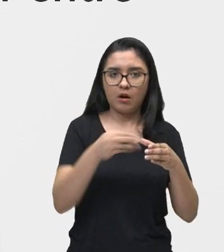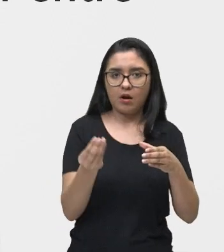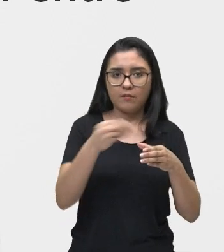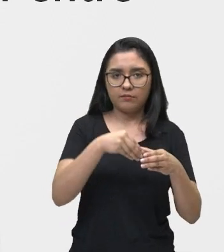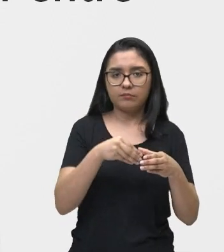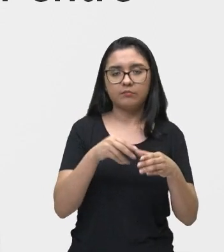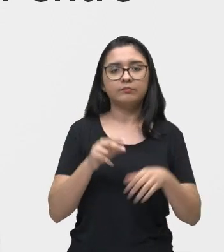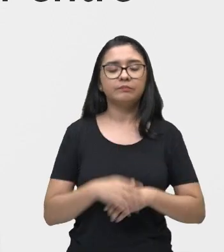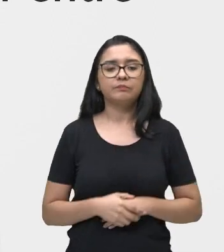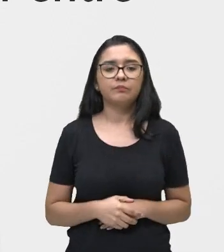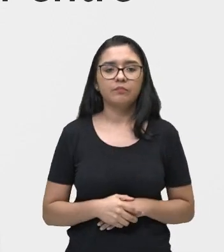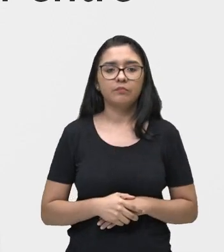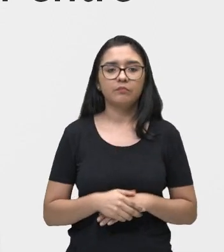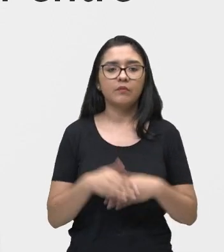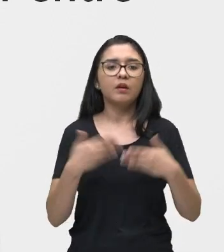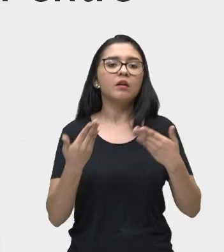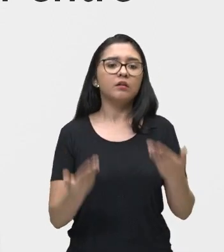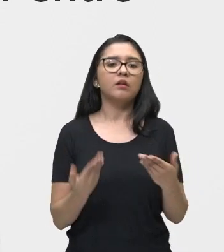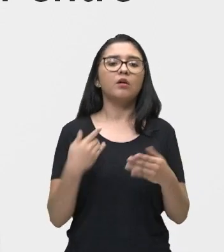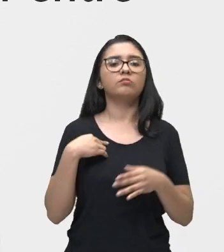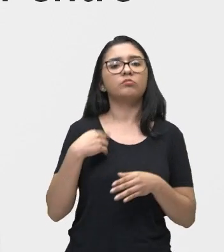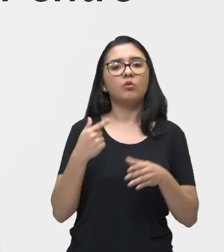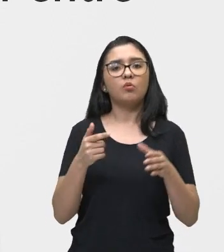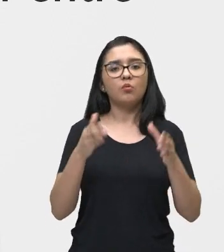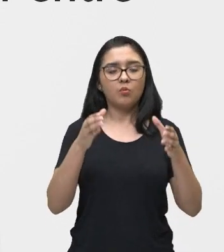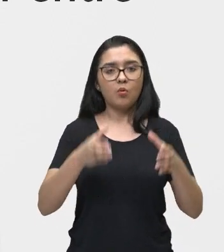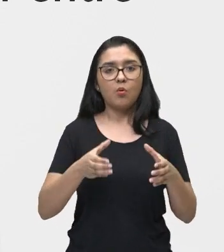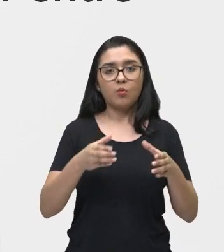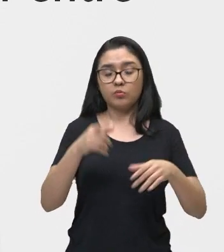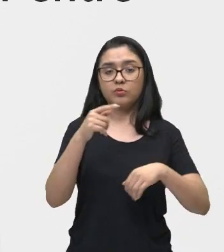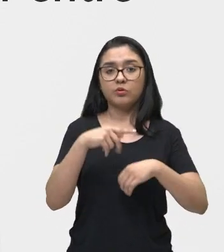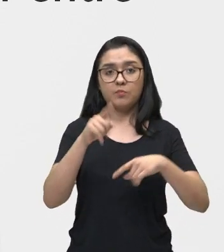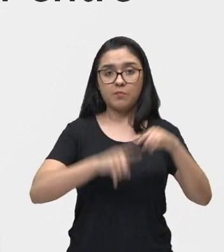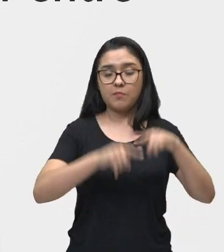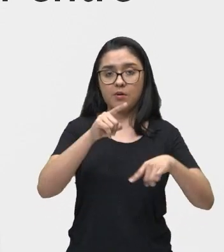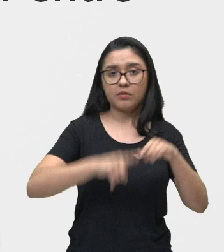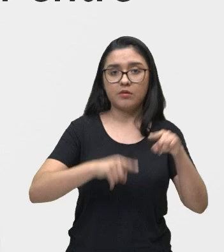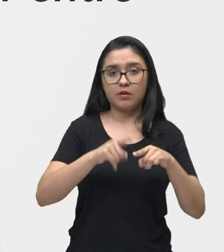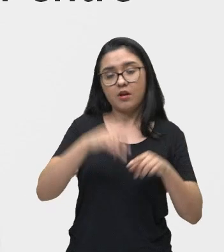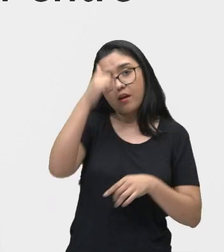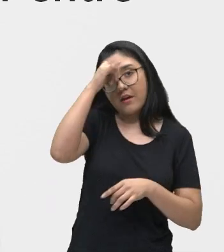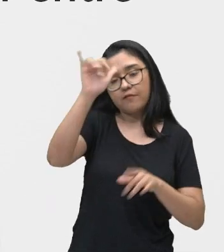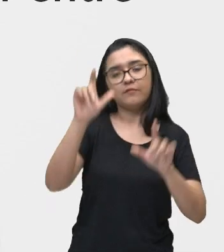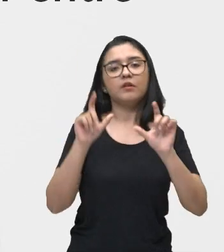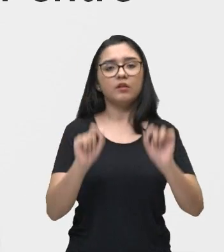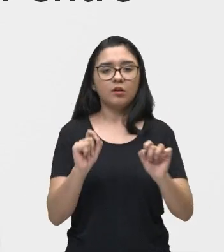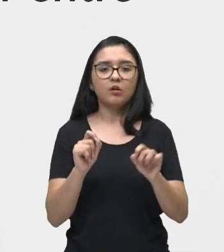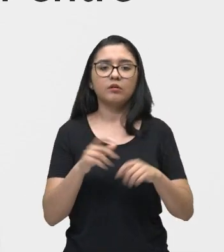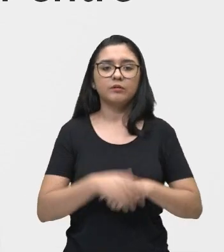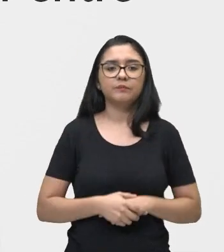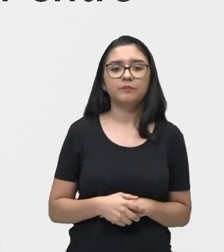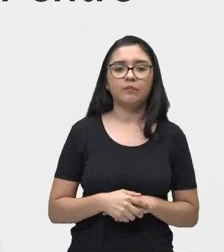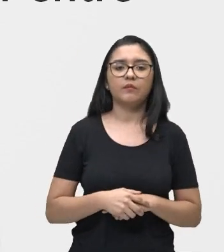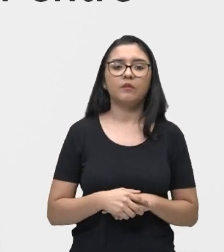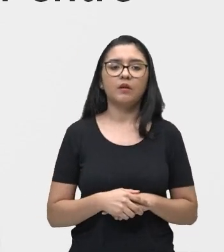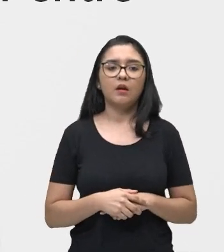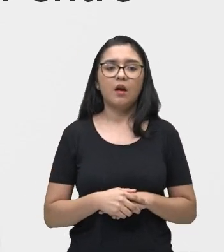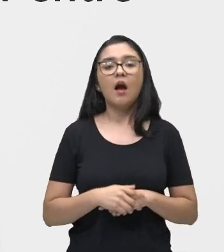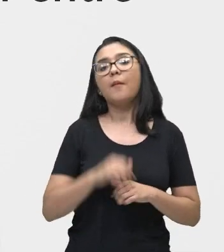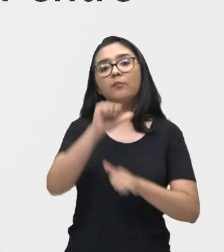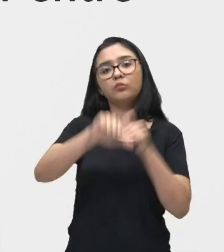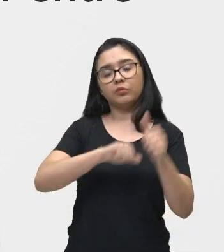Como são isolantes térmicos, esses materiais evitam as trocas de calor